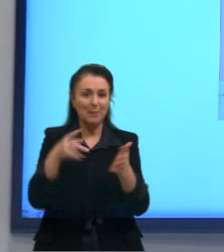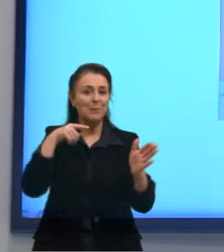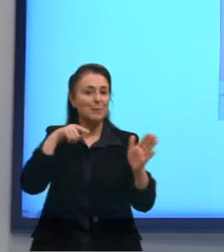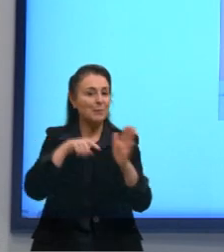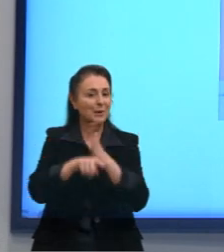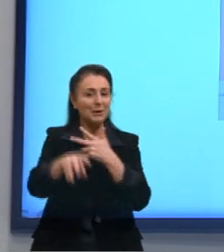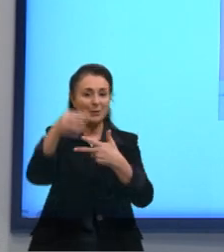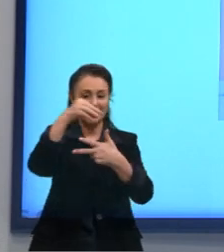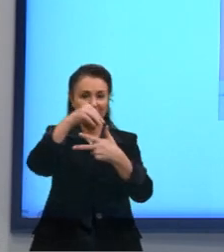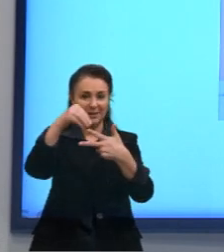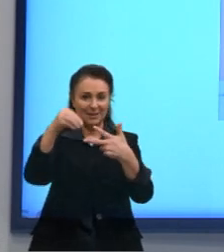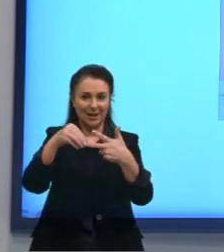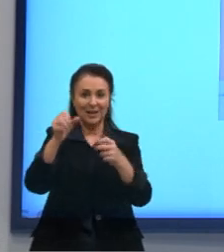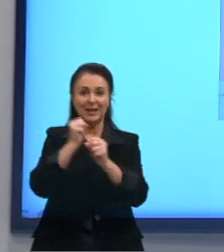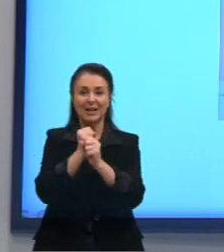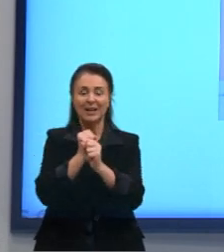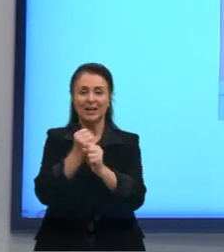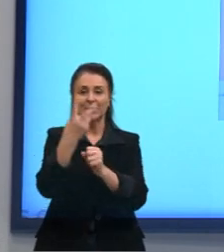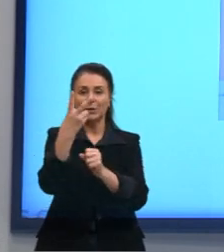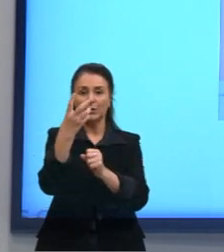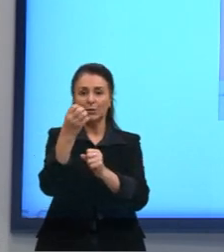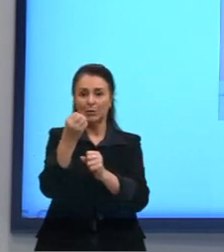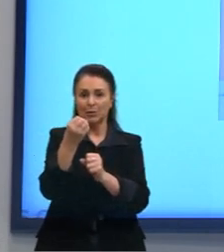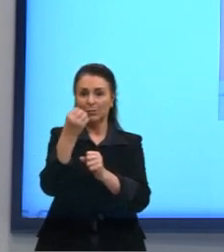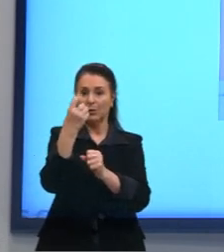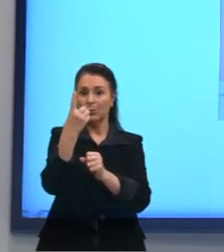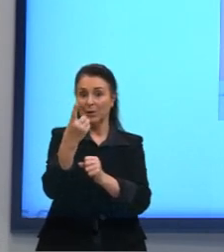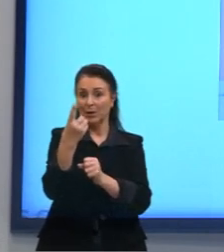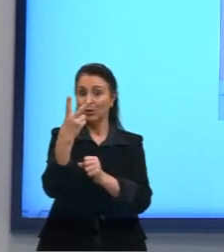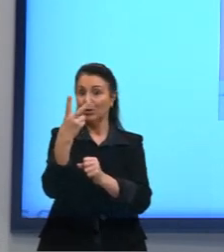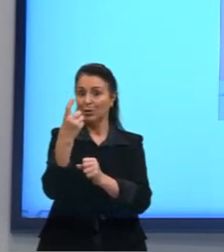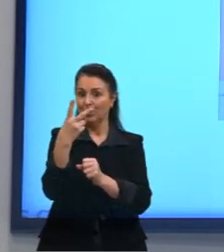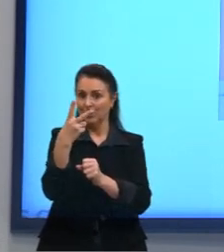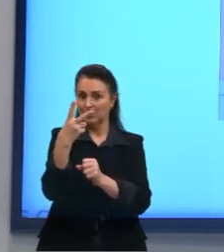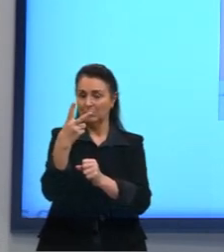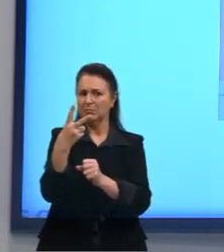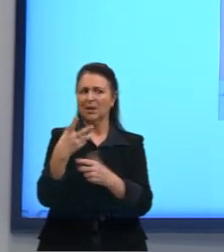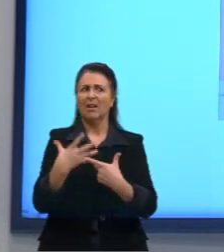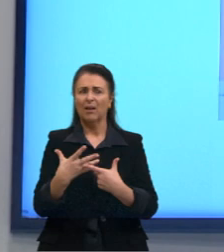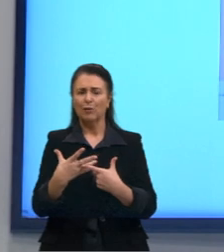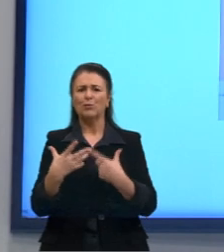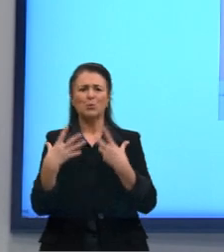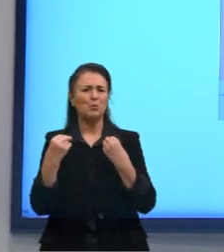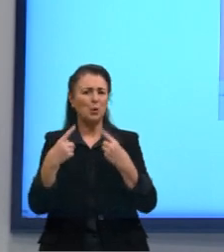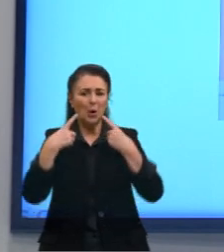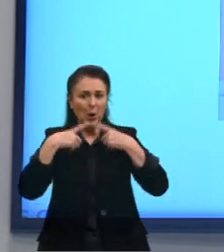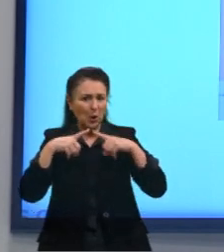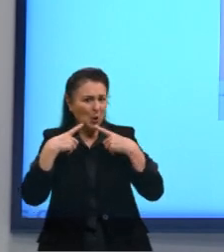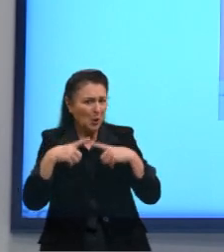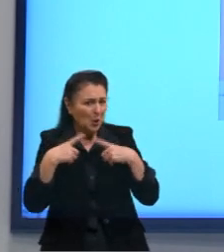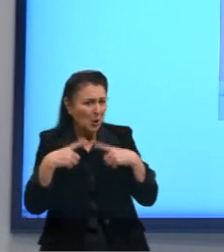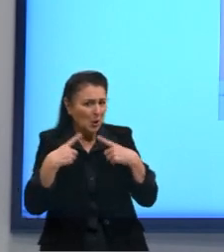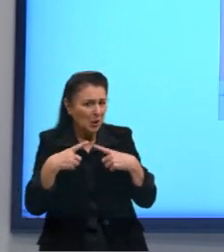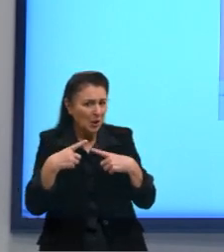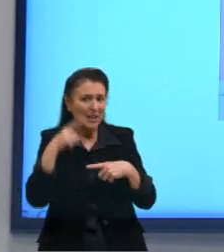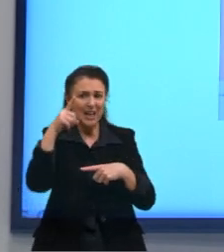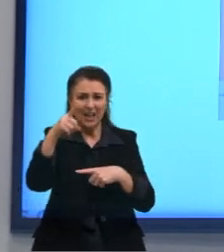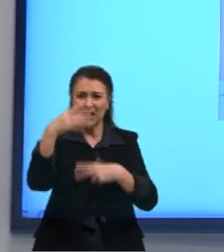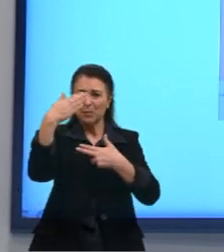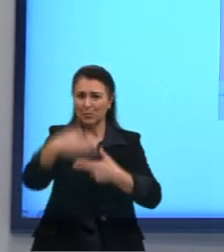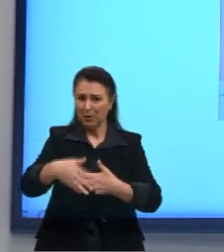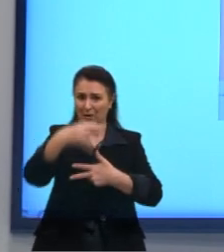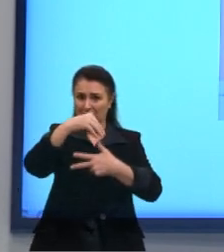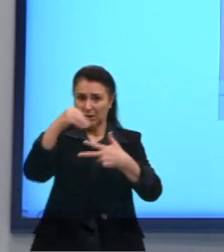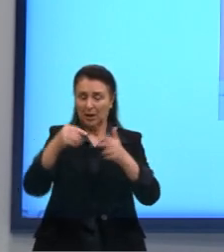questão do Enem 2012 na época ela foi extremamente discutida ela foi o raio que daquele Enem e ela